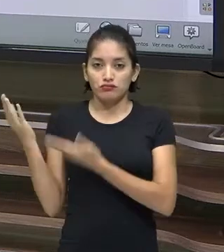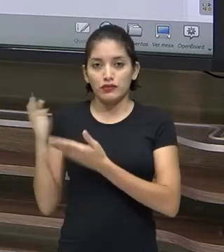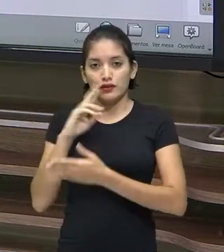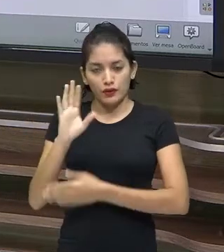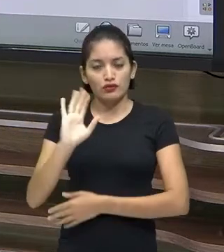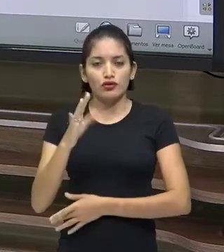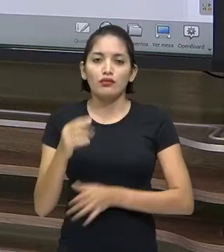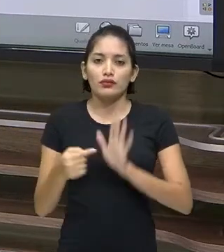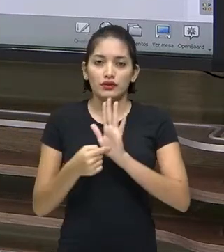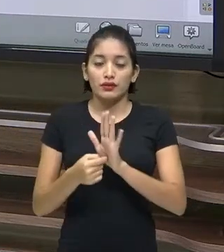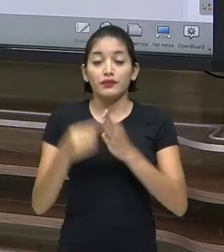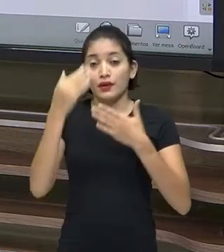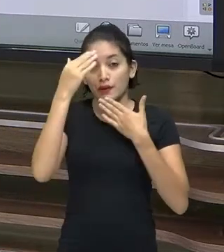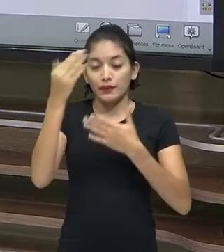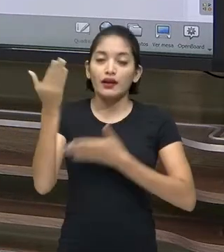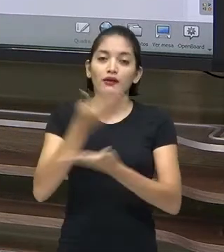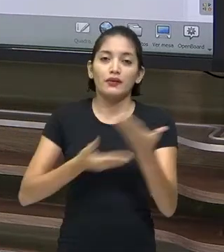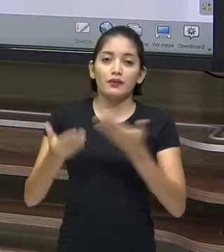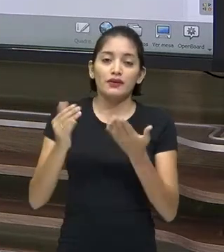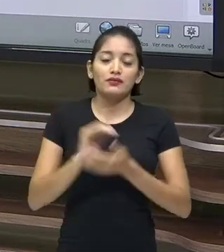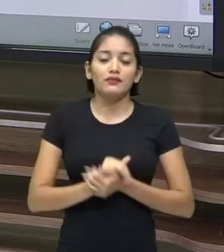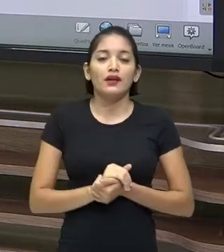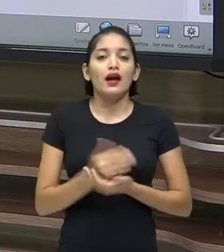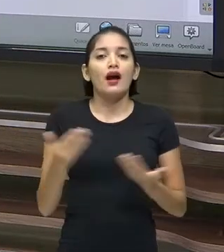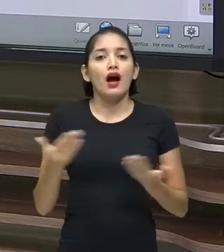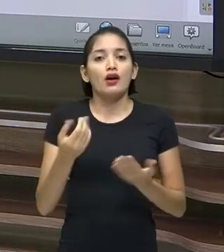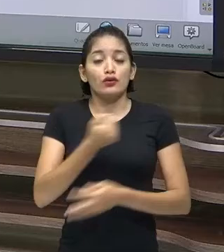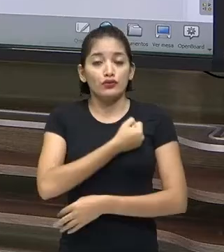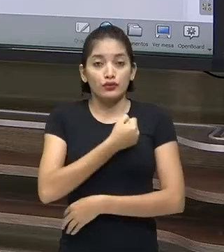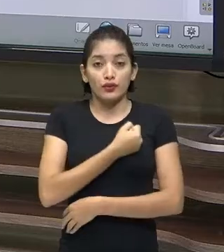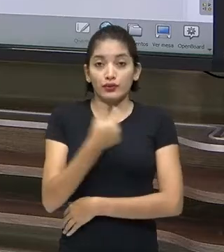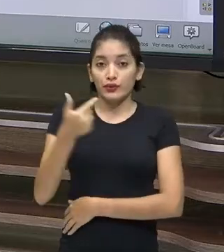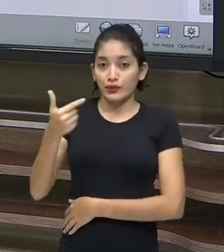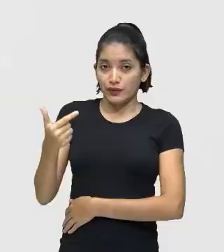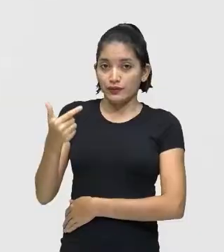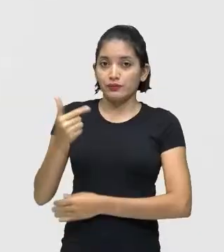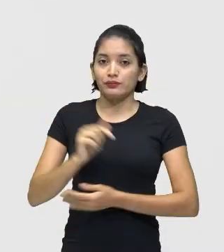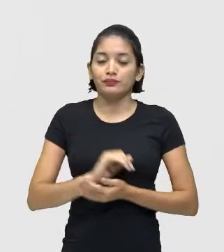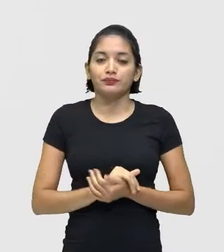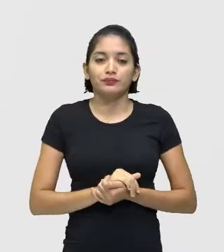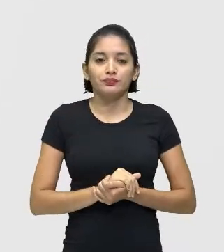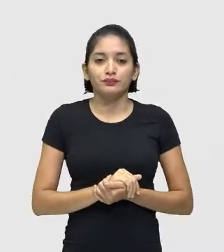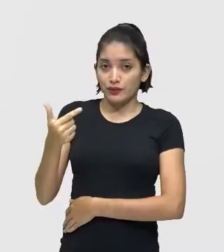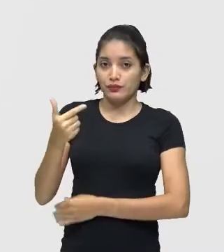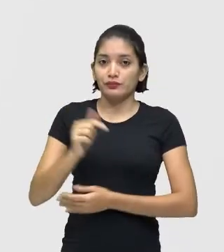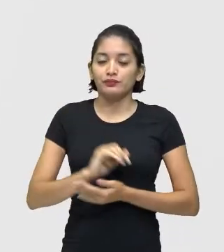Tá bom? Obrigada aí pela participação. Vamos ficar agora com a questão de número 2.